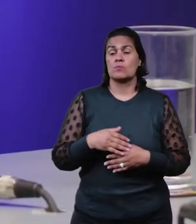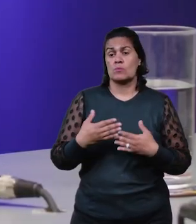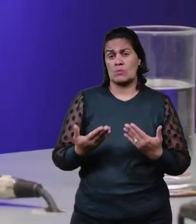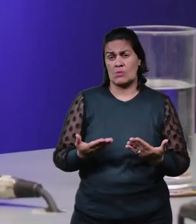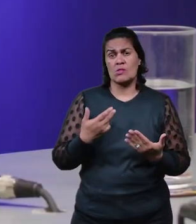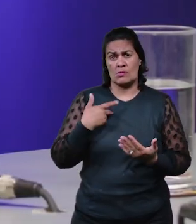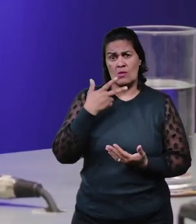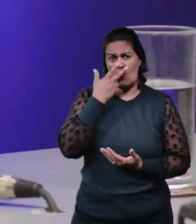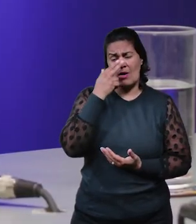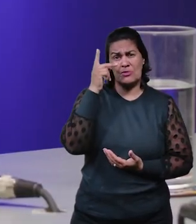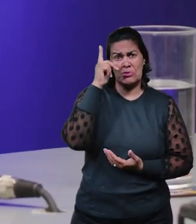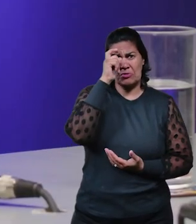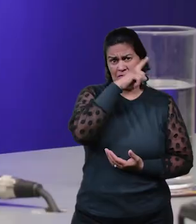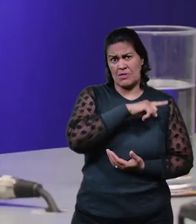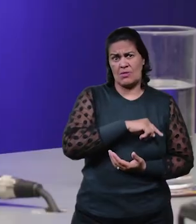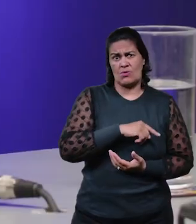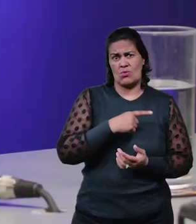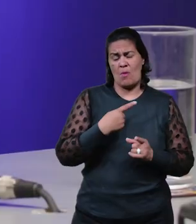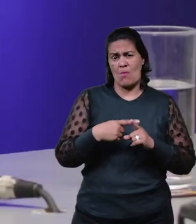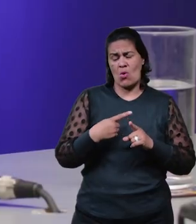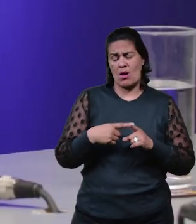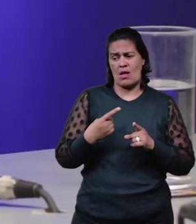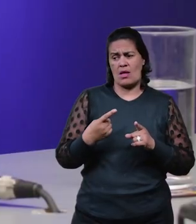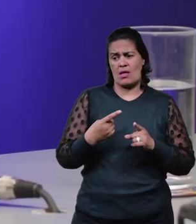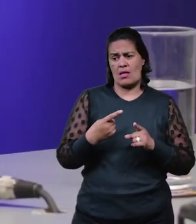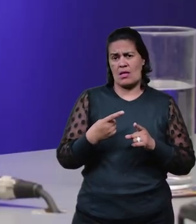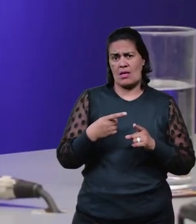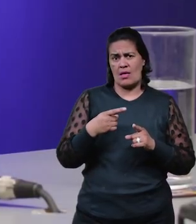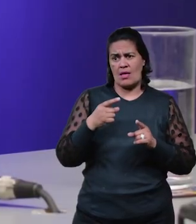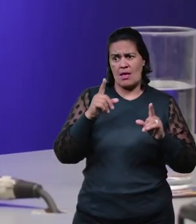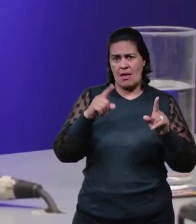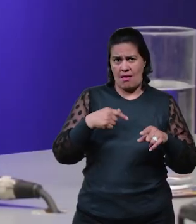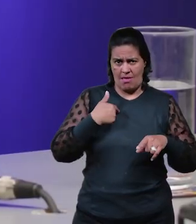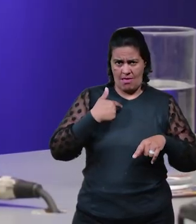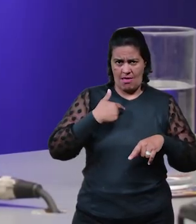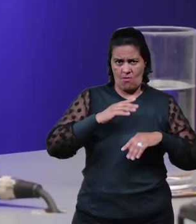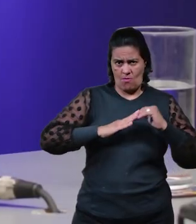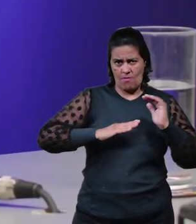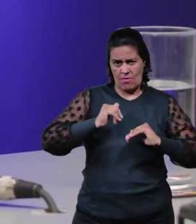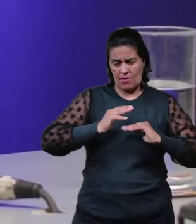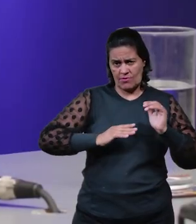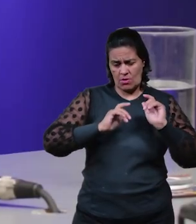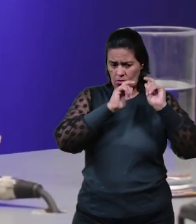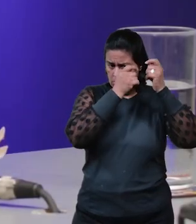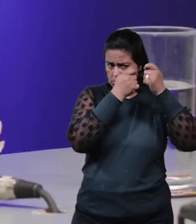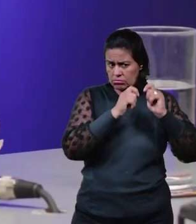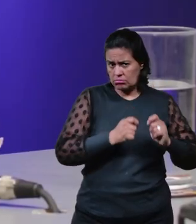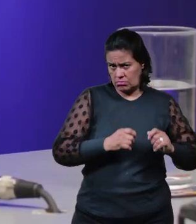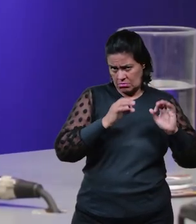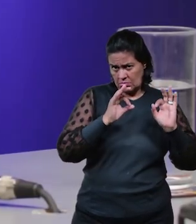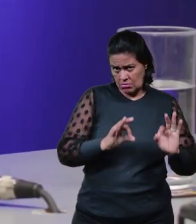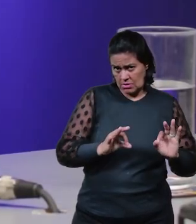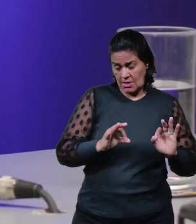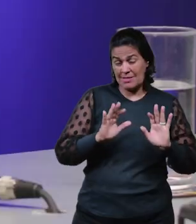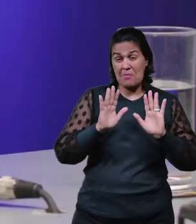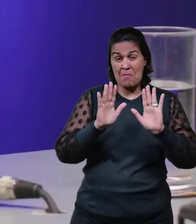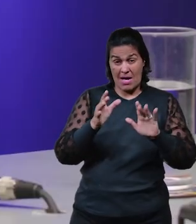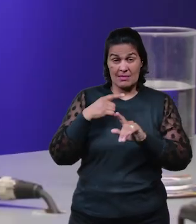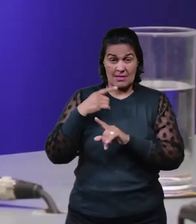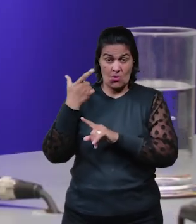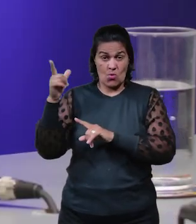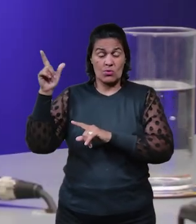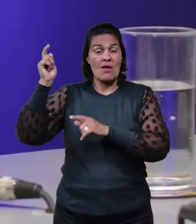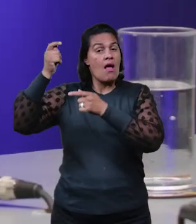onde separa a profissão de transista de um profissional de cabeleireiro.